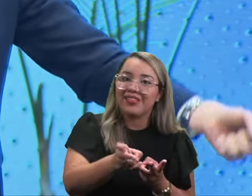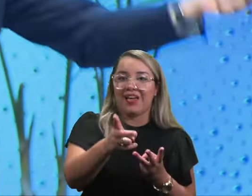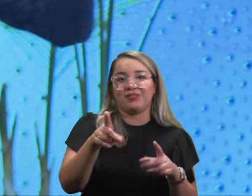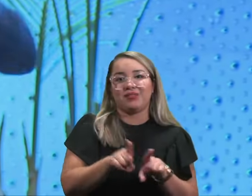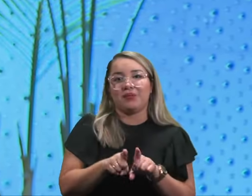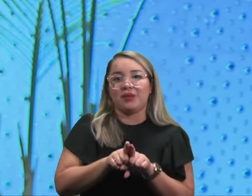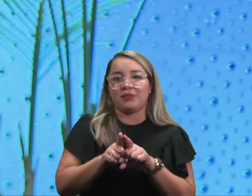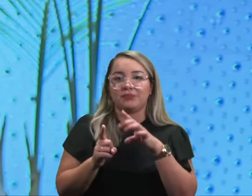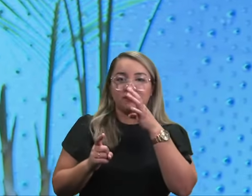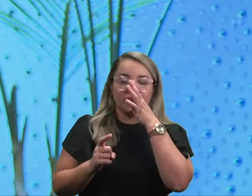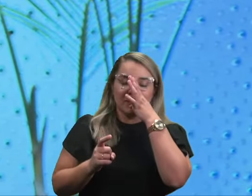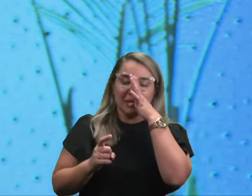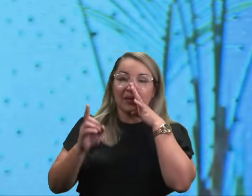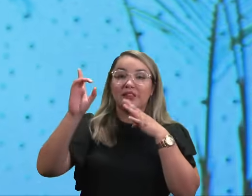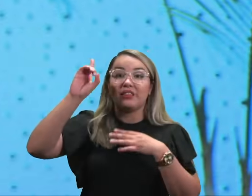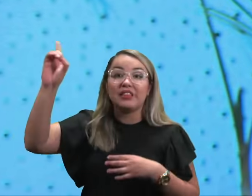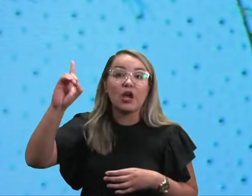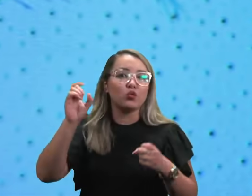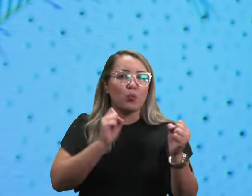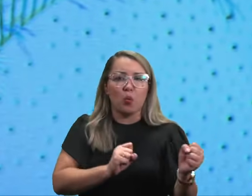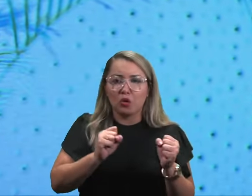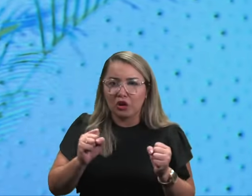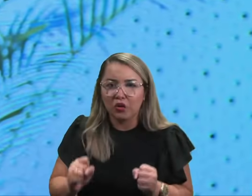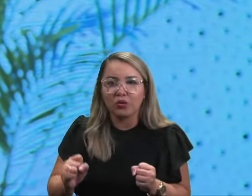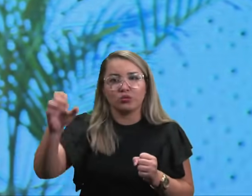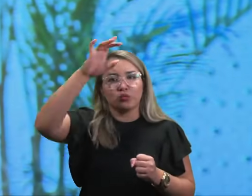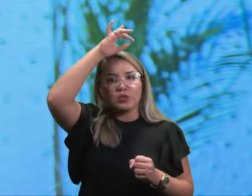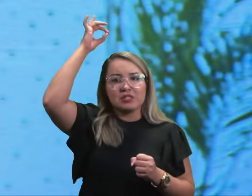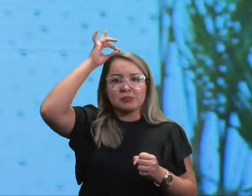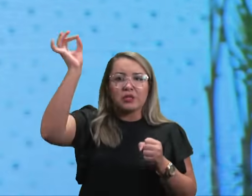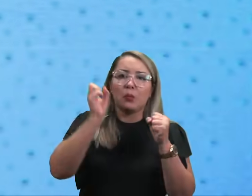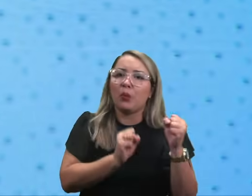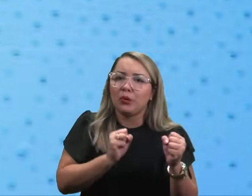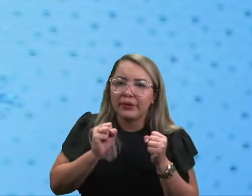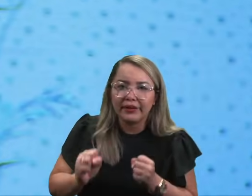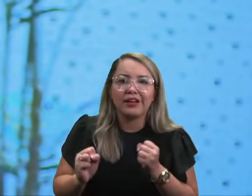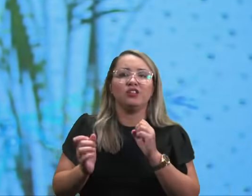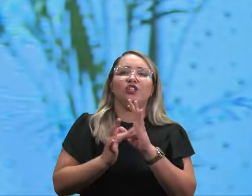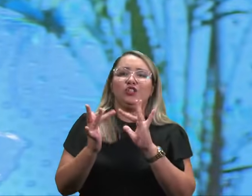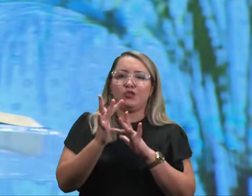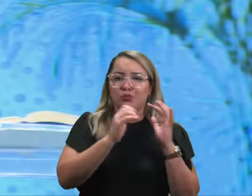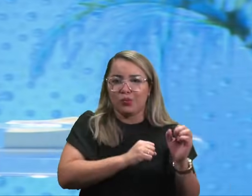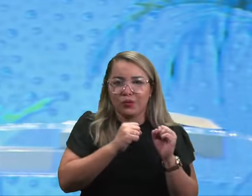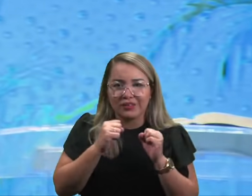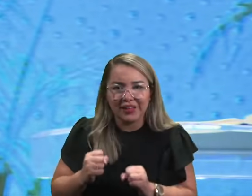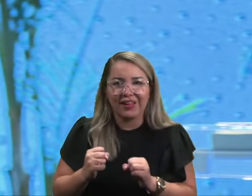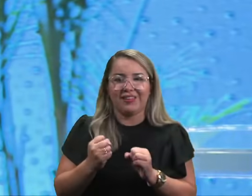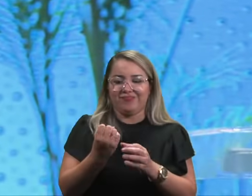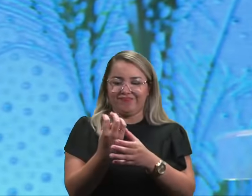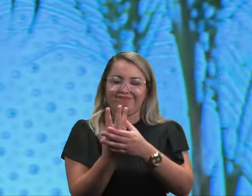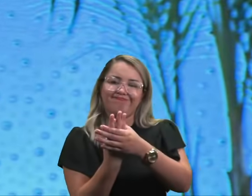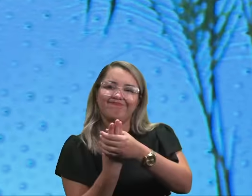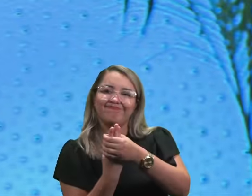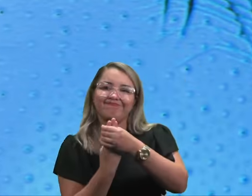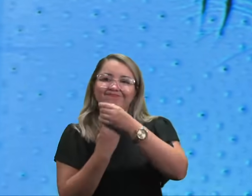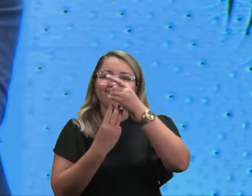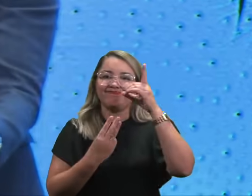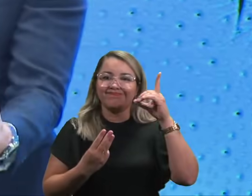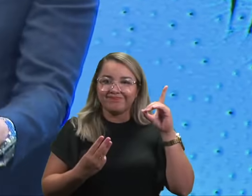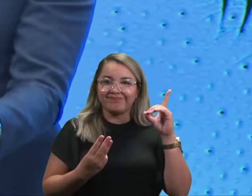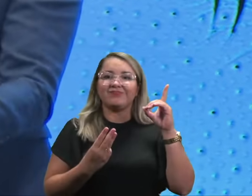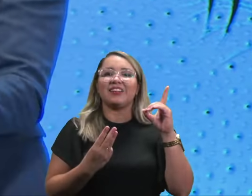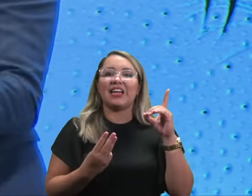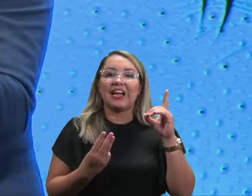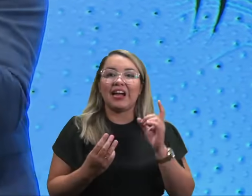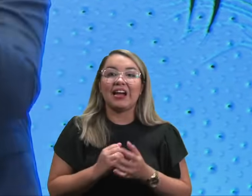todo poderoso, eu sou todo poderoso, este também é todo poderoso comigo. Assim como, e Deus agora na economia da divindade está